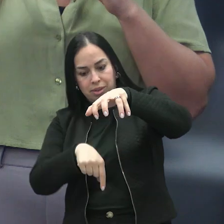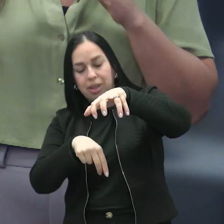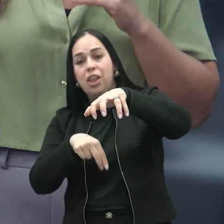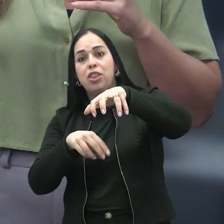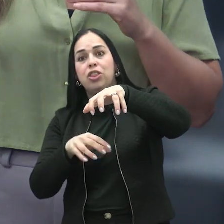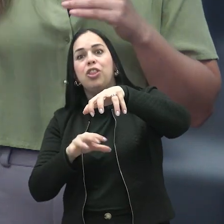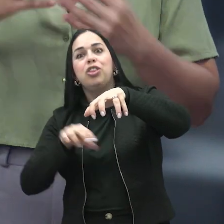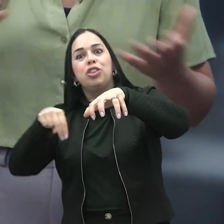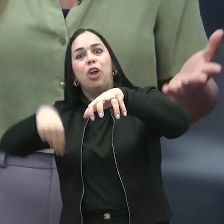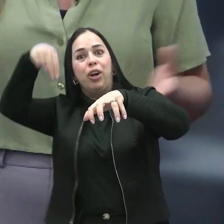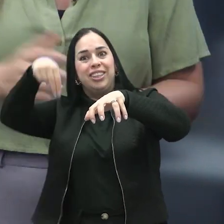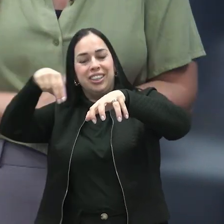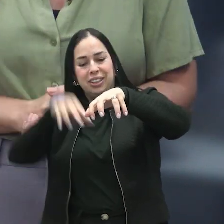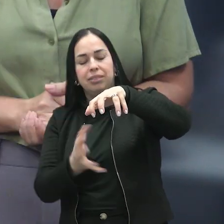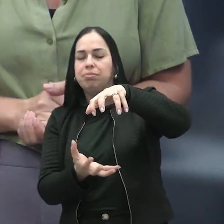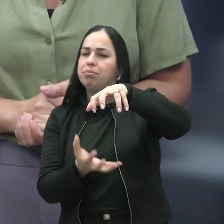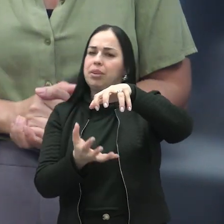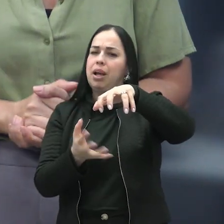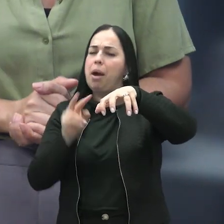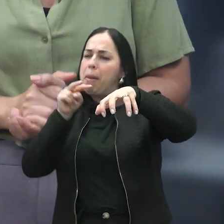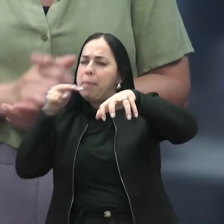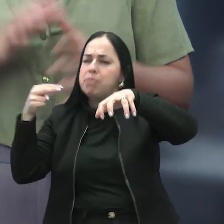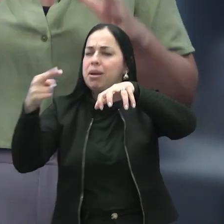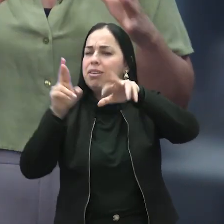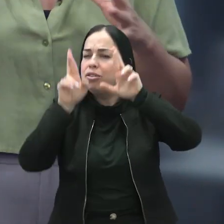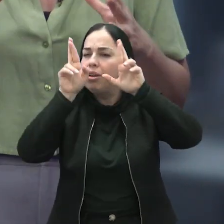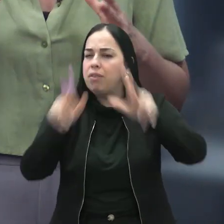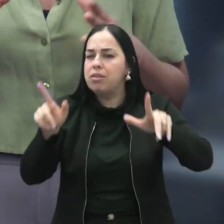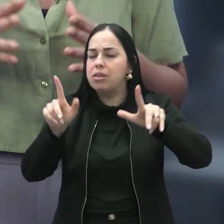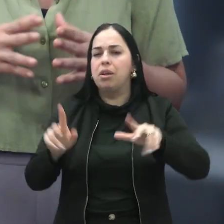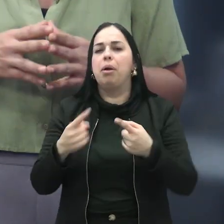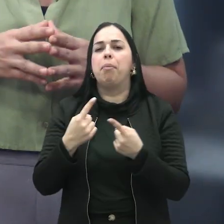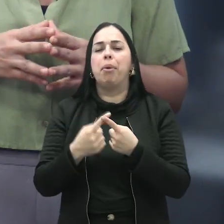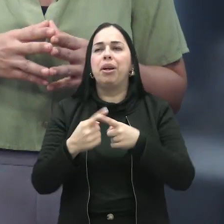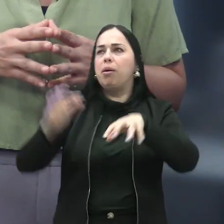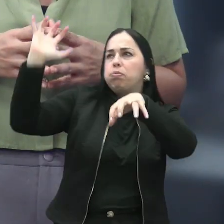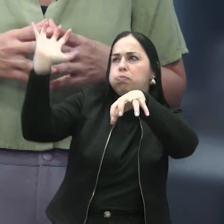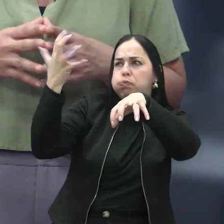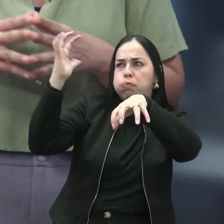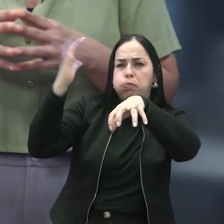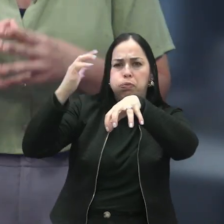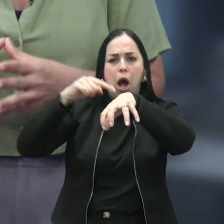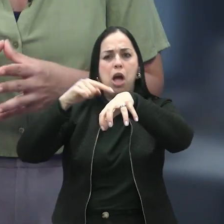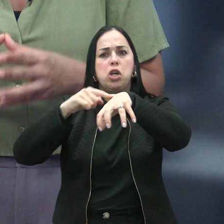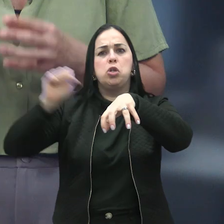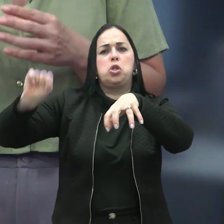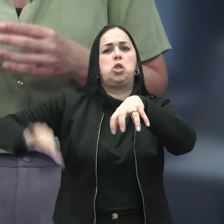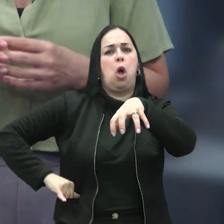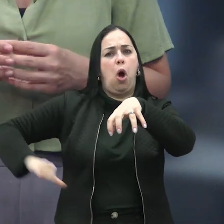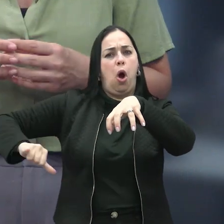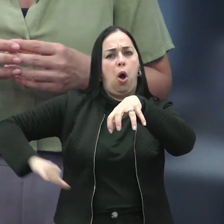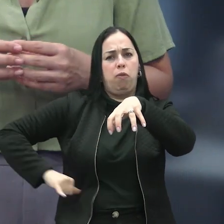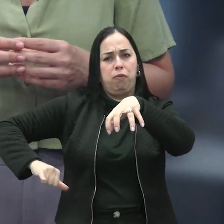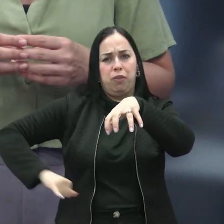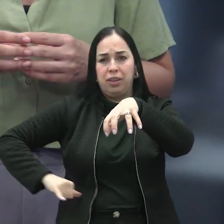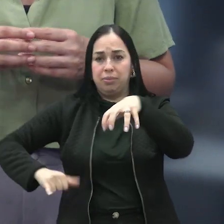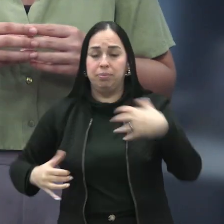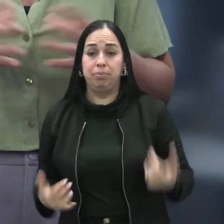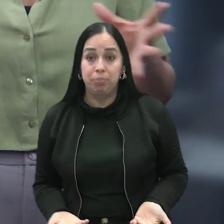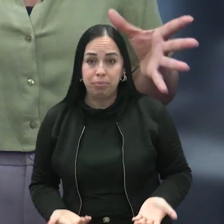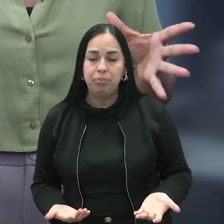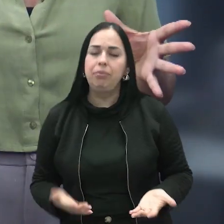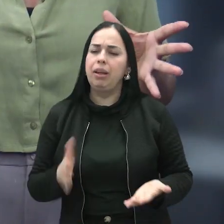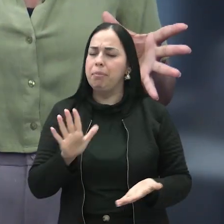global no topo. É uma maneira de propor uma perspectiva diferente sobre o protagonismo nos debates